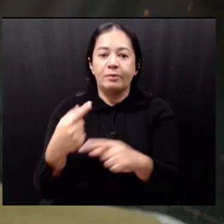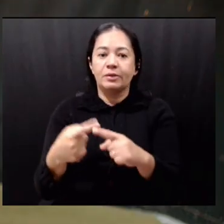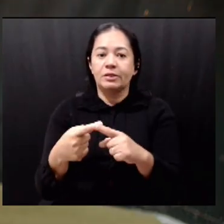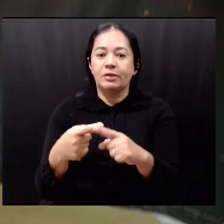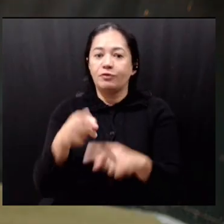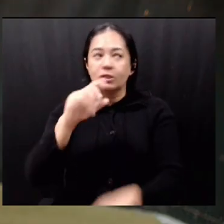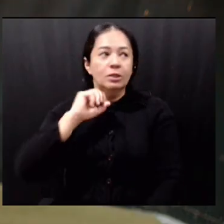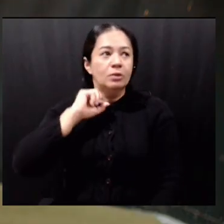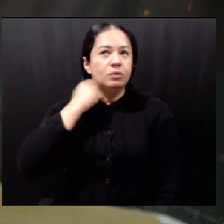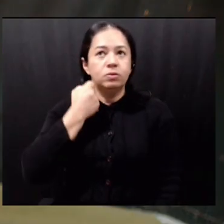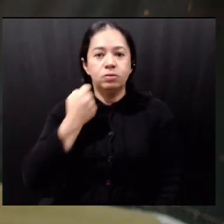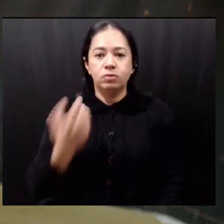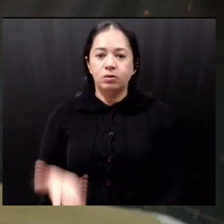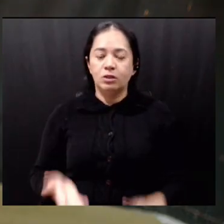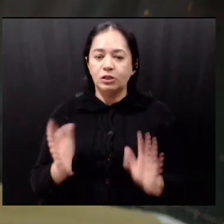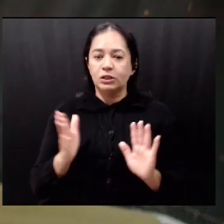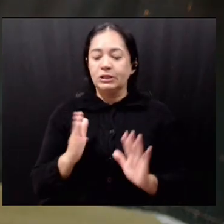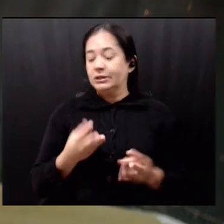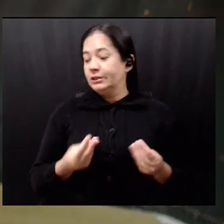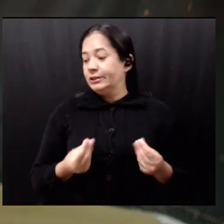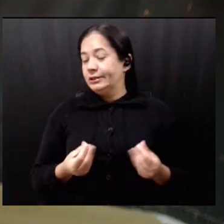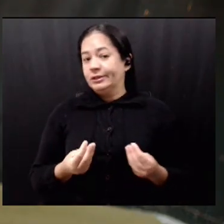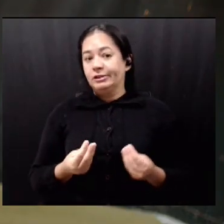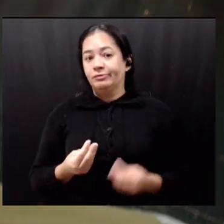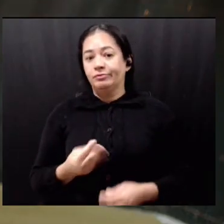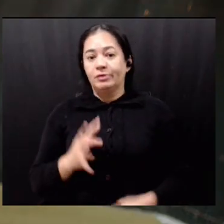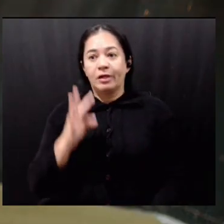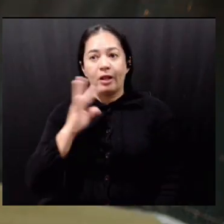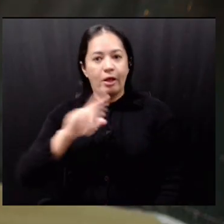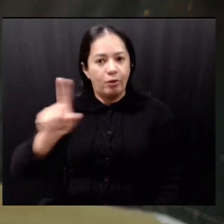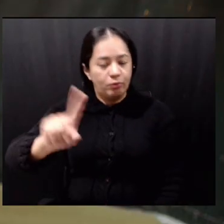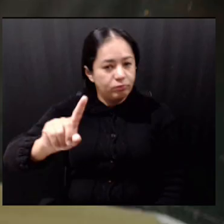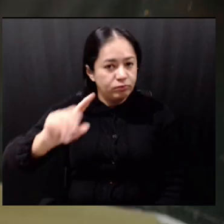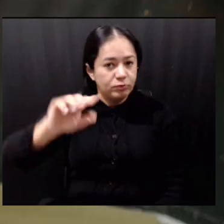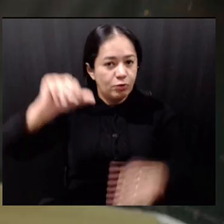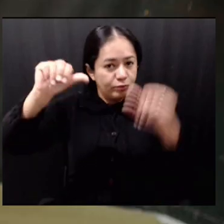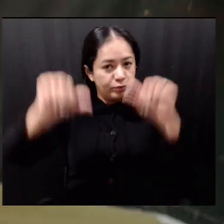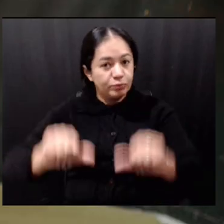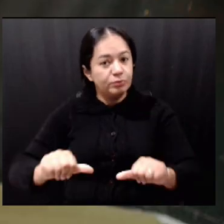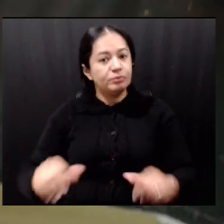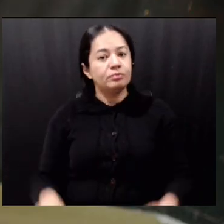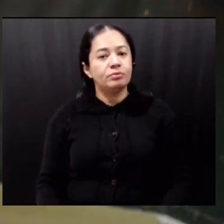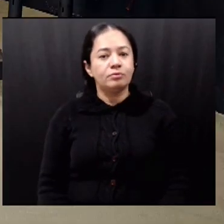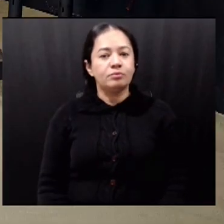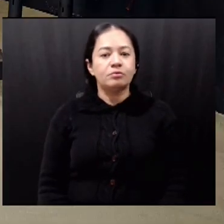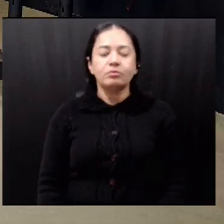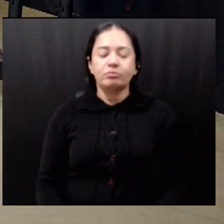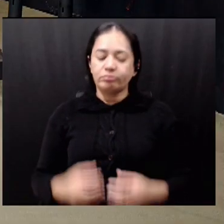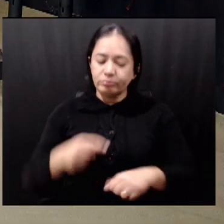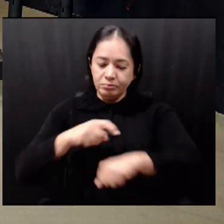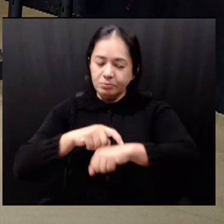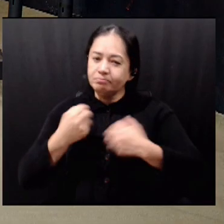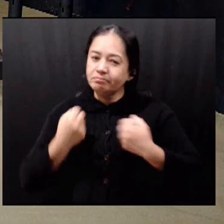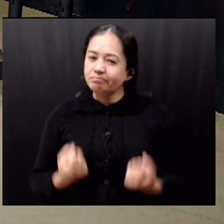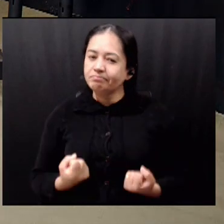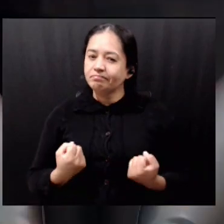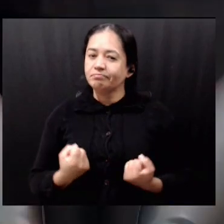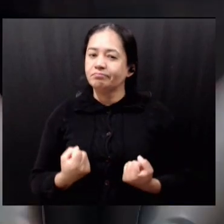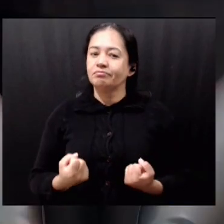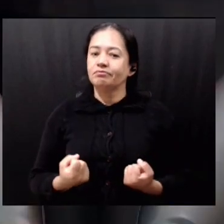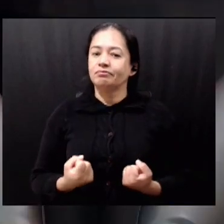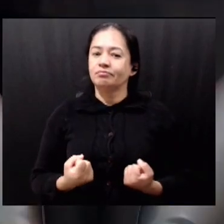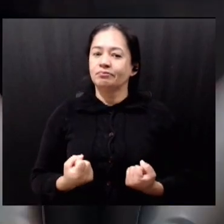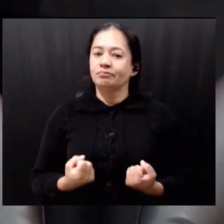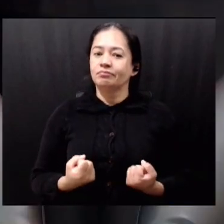vai virar um negócio que não vai ficar legal, um clima um pouco pesado para esse momento, não é, Beatriz? Sem dúvidas, sem dúvidas.